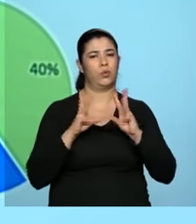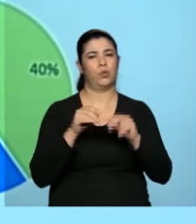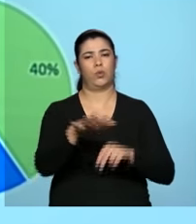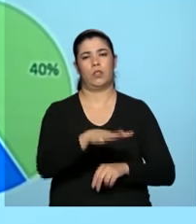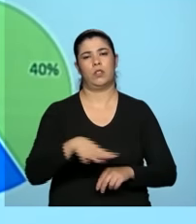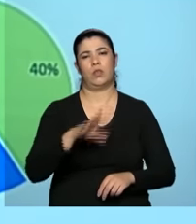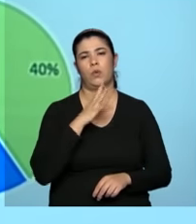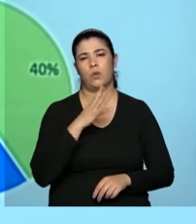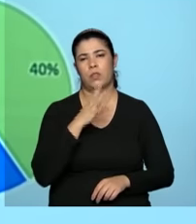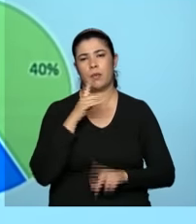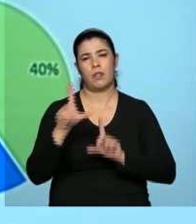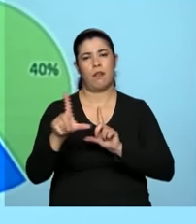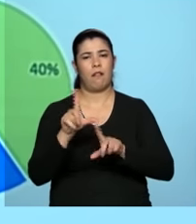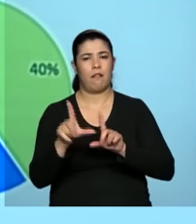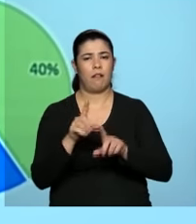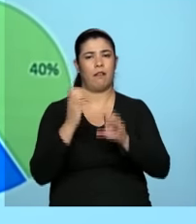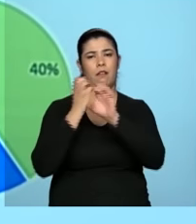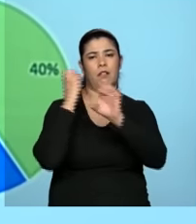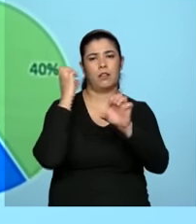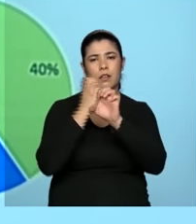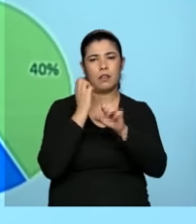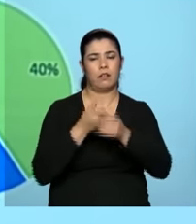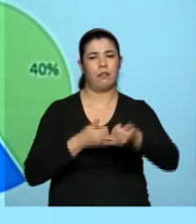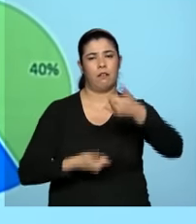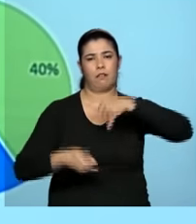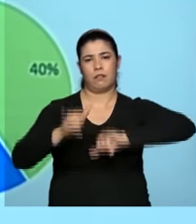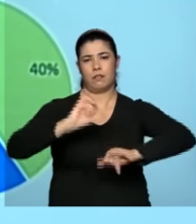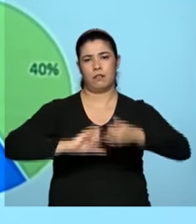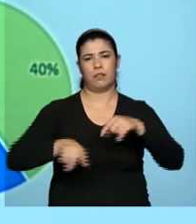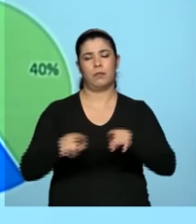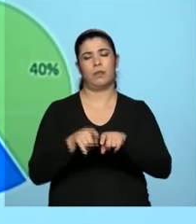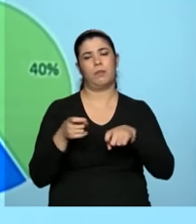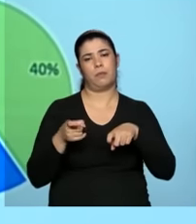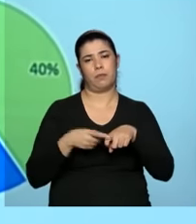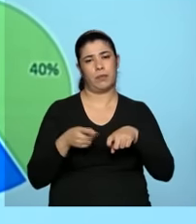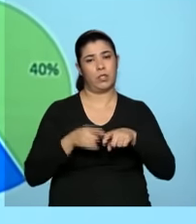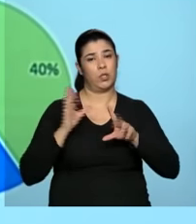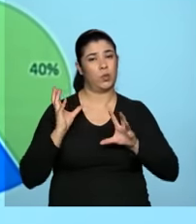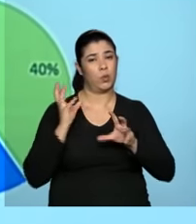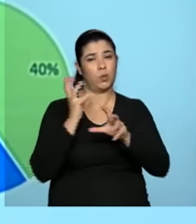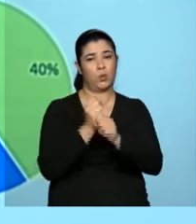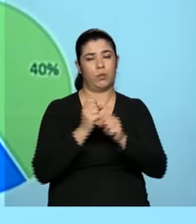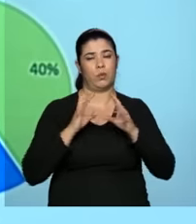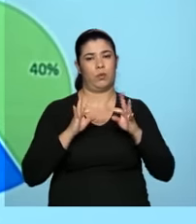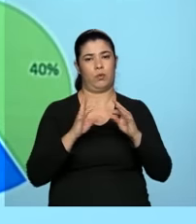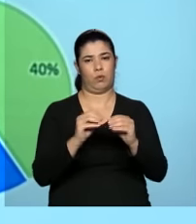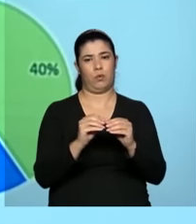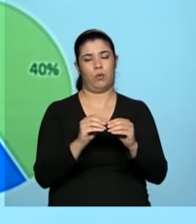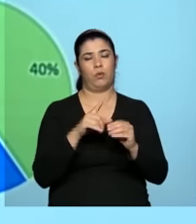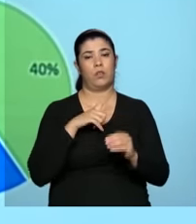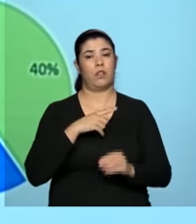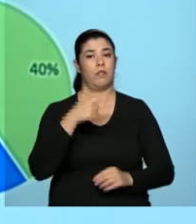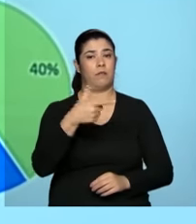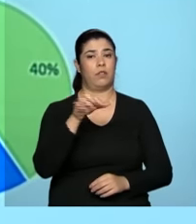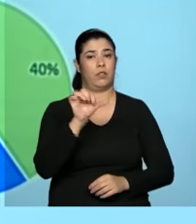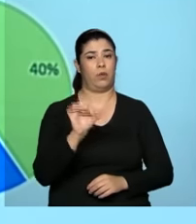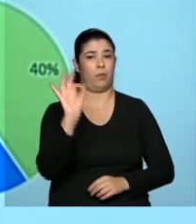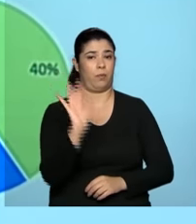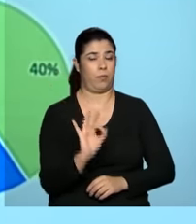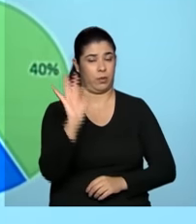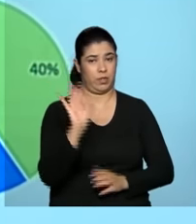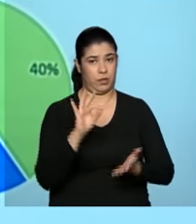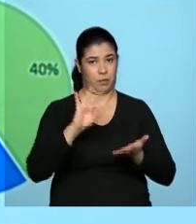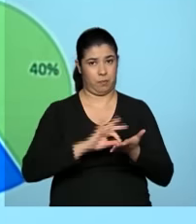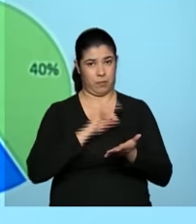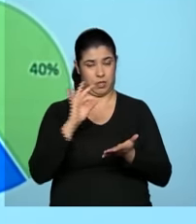engenharia, de química até medicina, nós temos 29% das